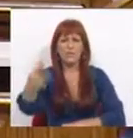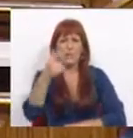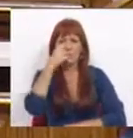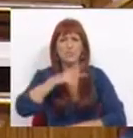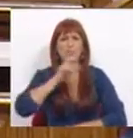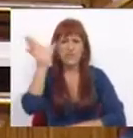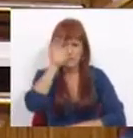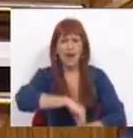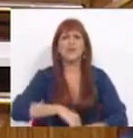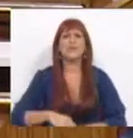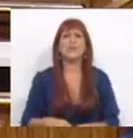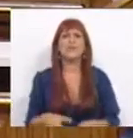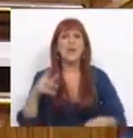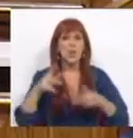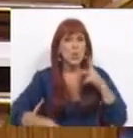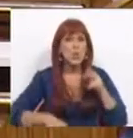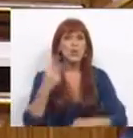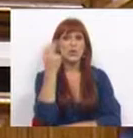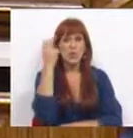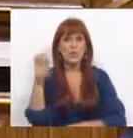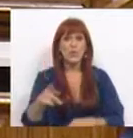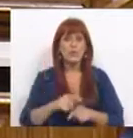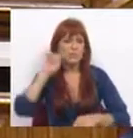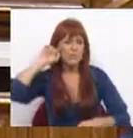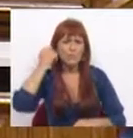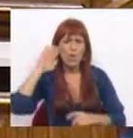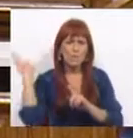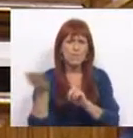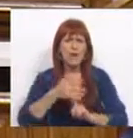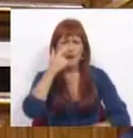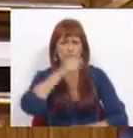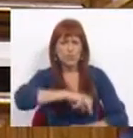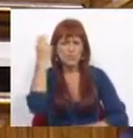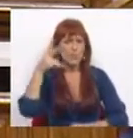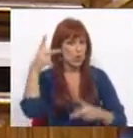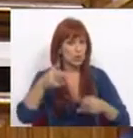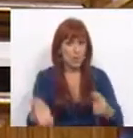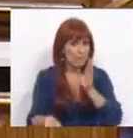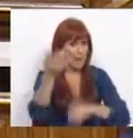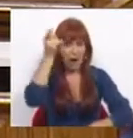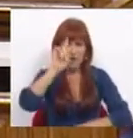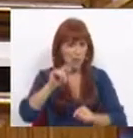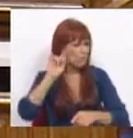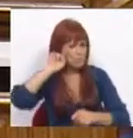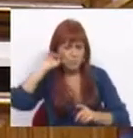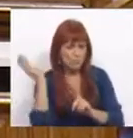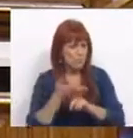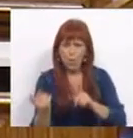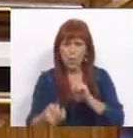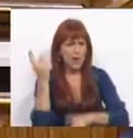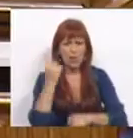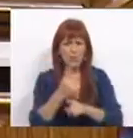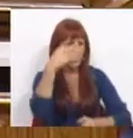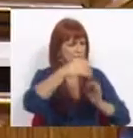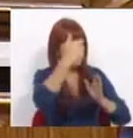portugueses. Cortou nas reformas e penalizou os reformados. E mais não cortou e mais não penalizou porque o